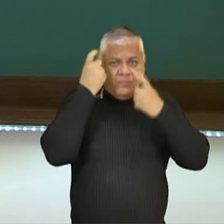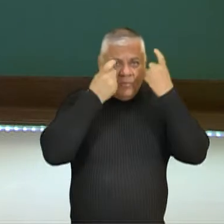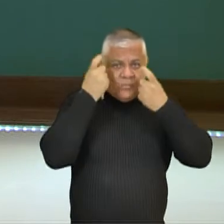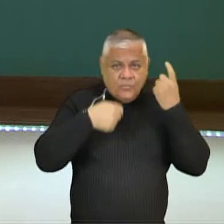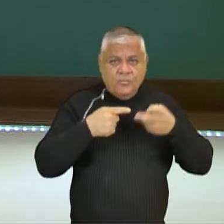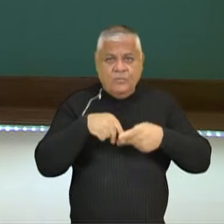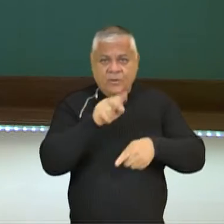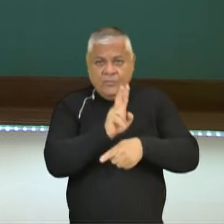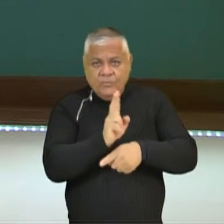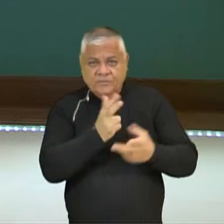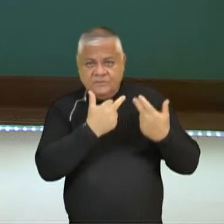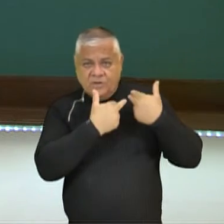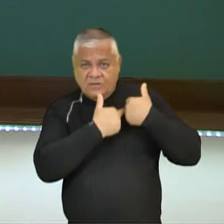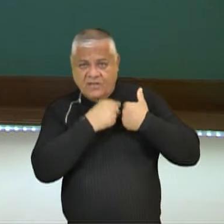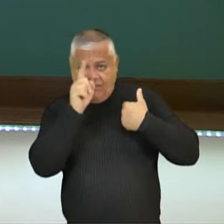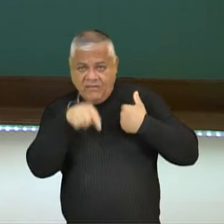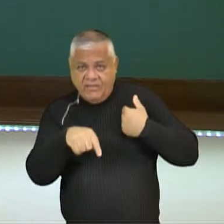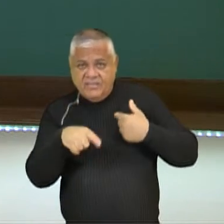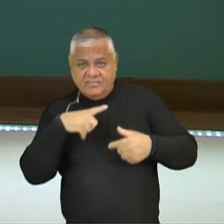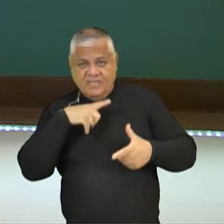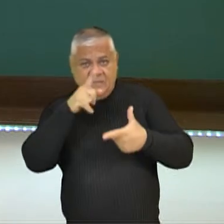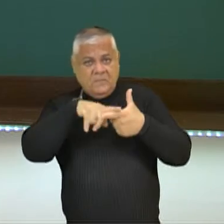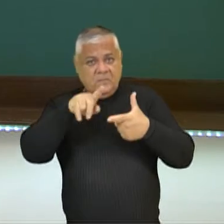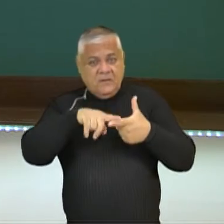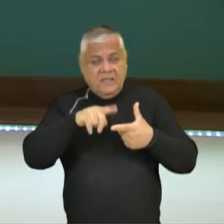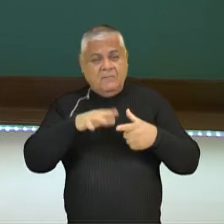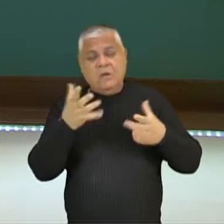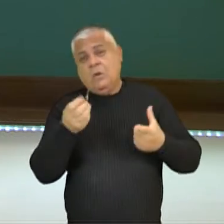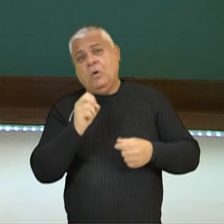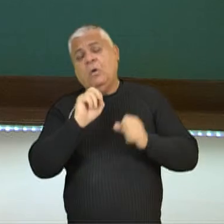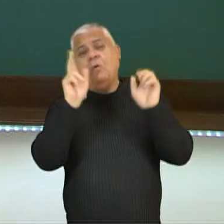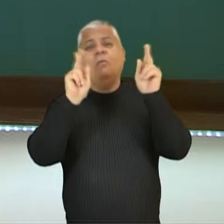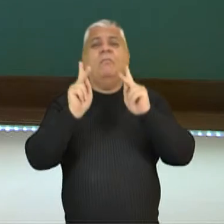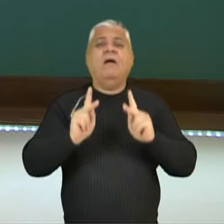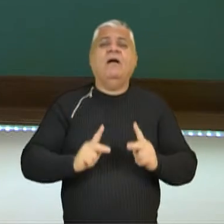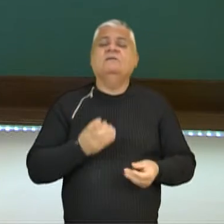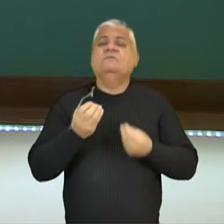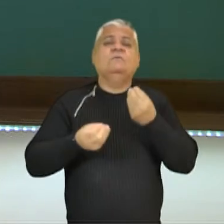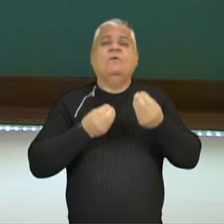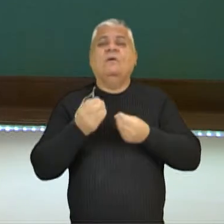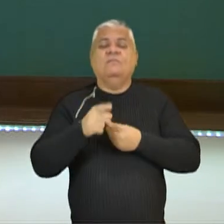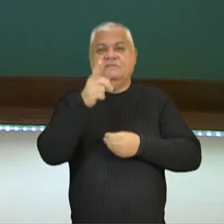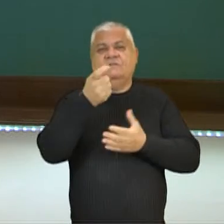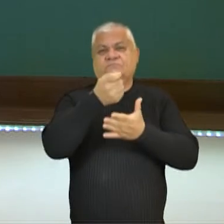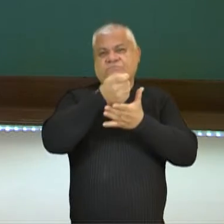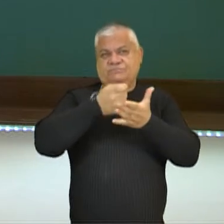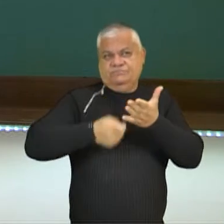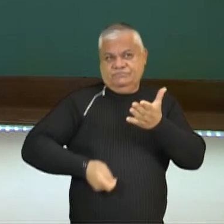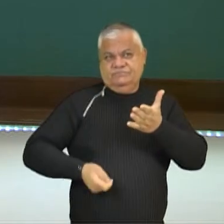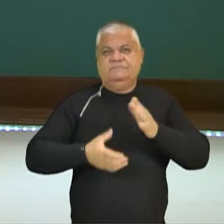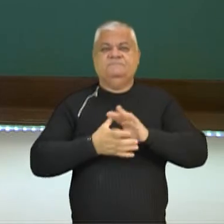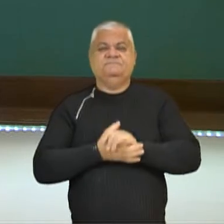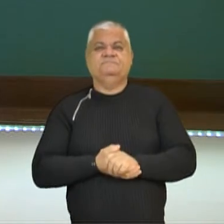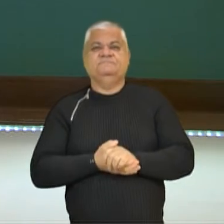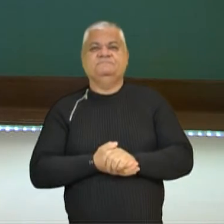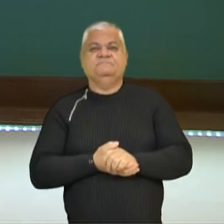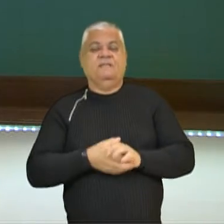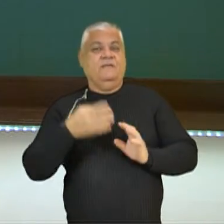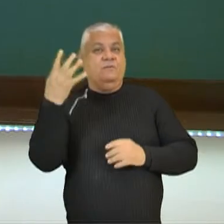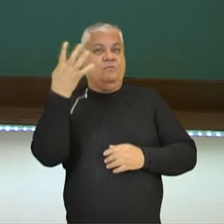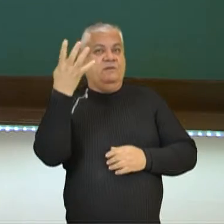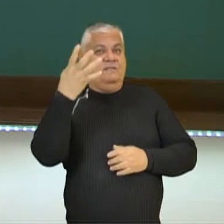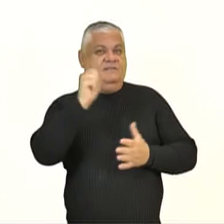por você, né? Também tem conflitos, é mais harmoniosa? Então, você deveria descrever aqui. Vamos para a